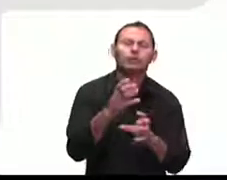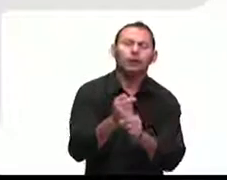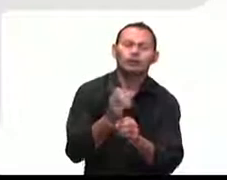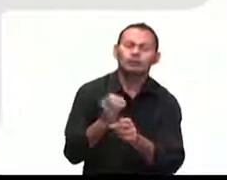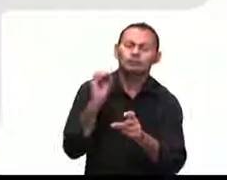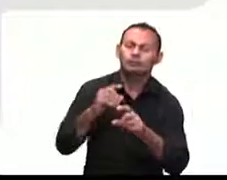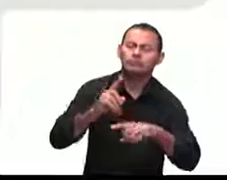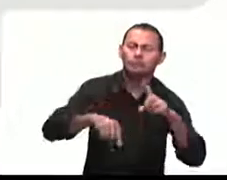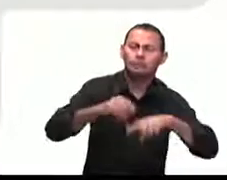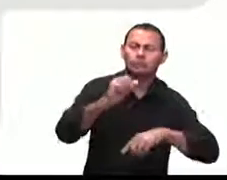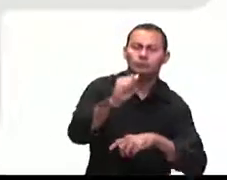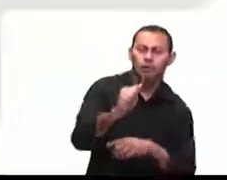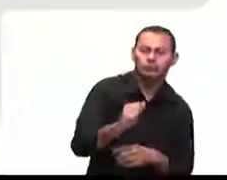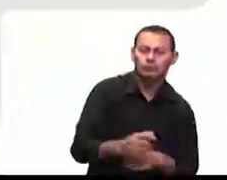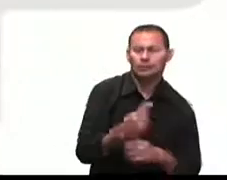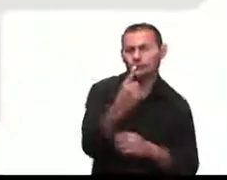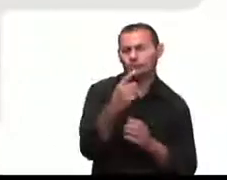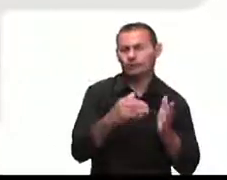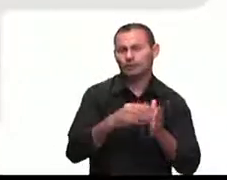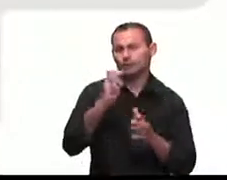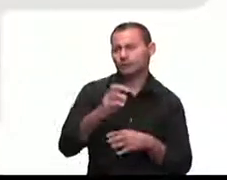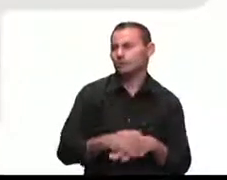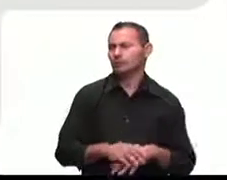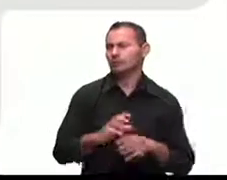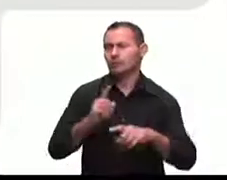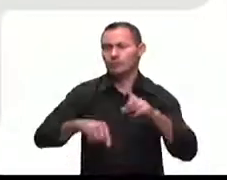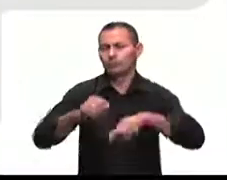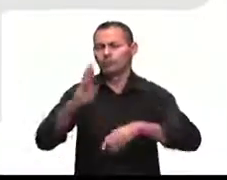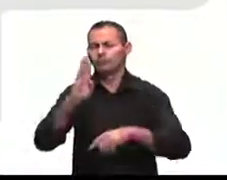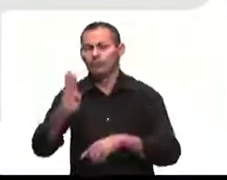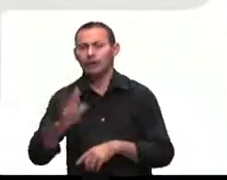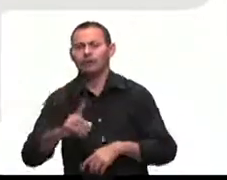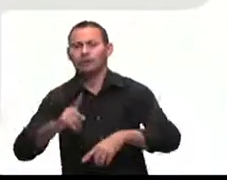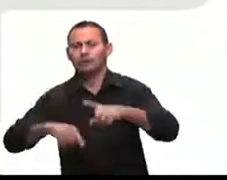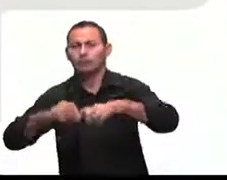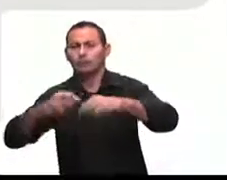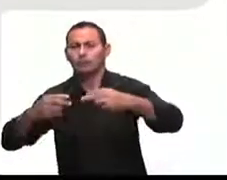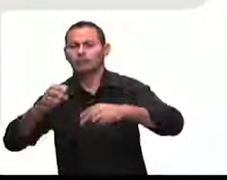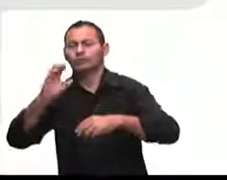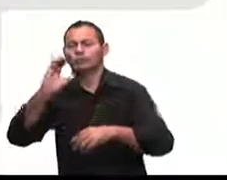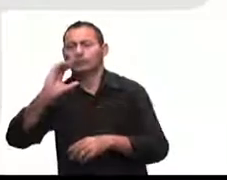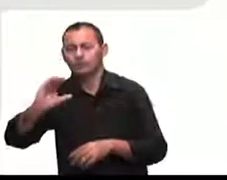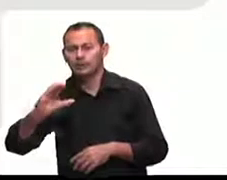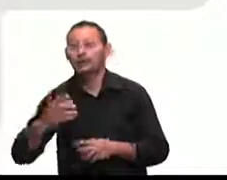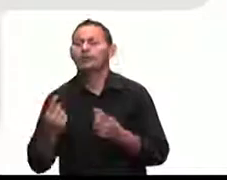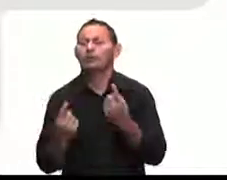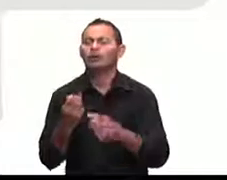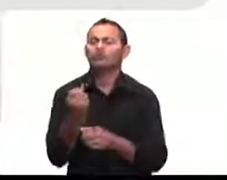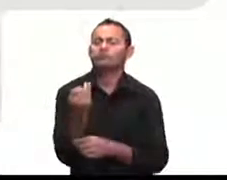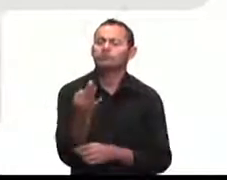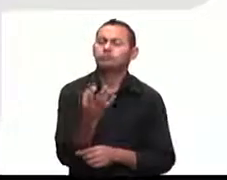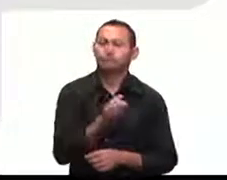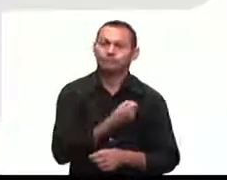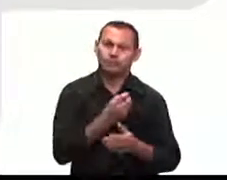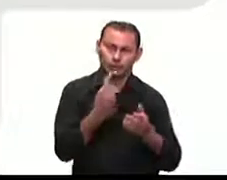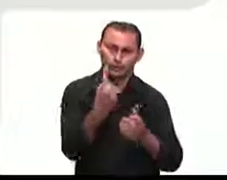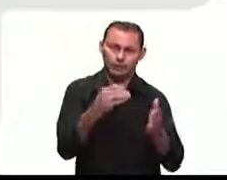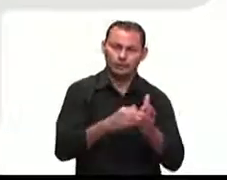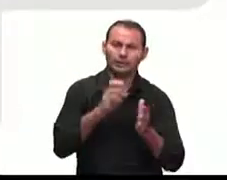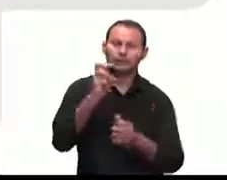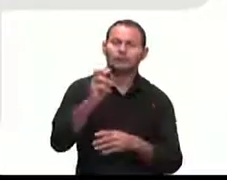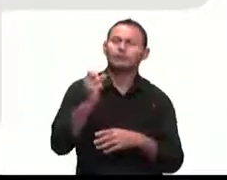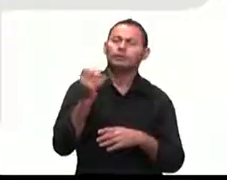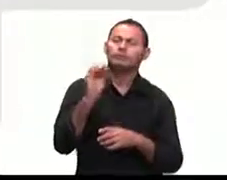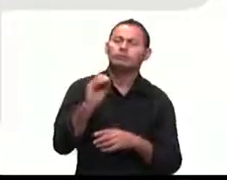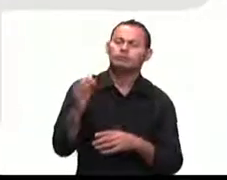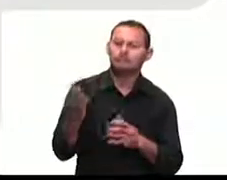dar para o produto A, de 1 a 5, produto B e produto C? Logicamente,